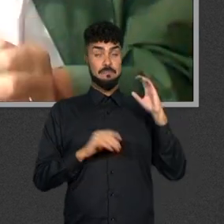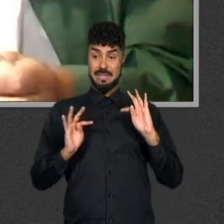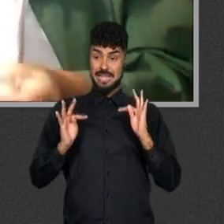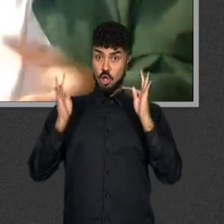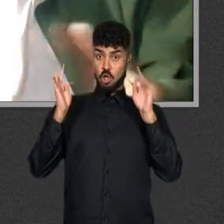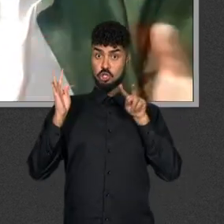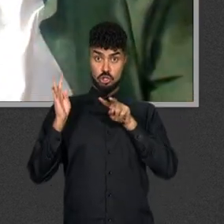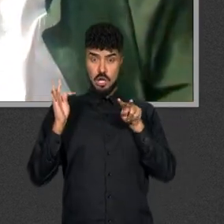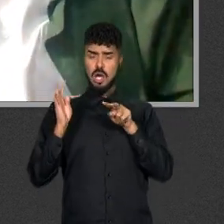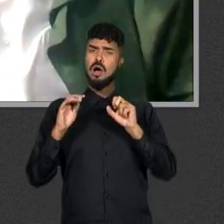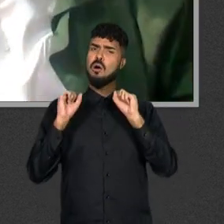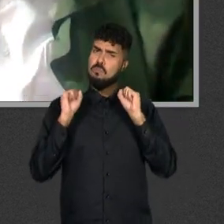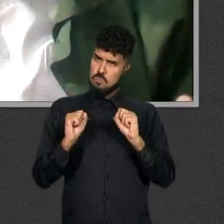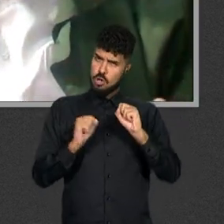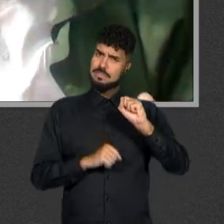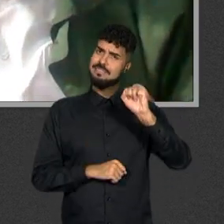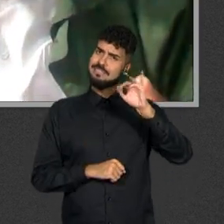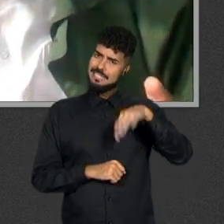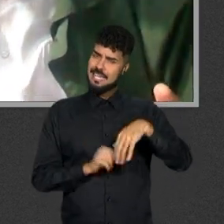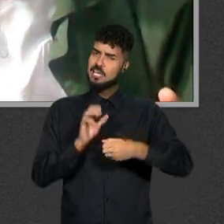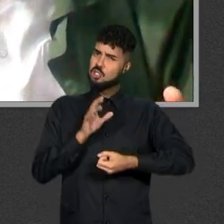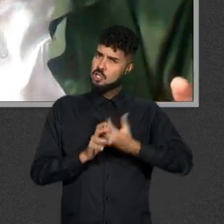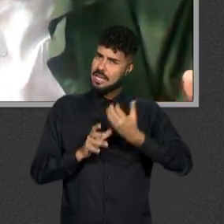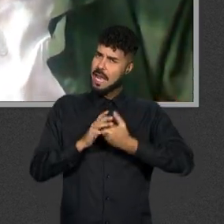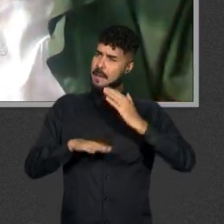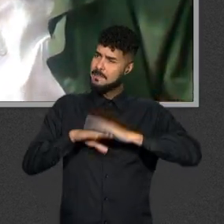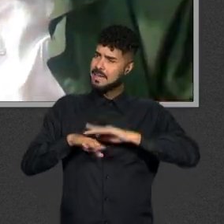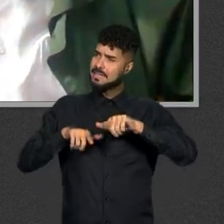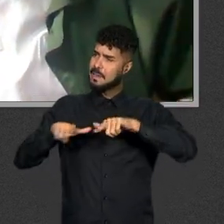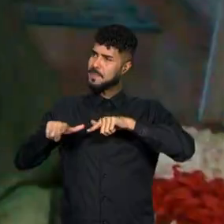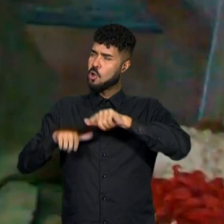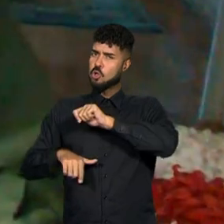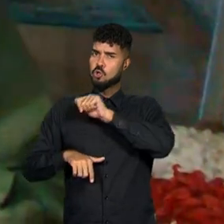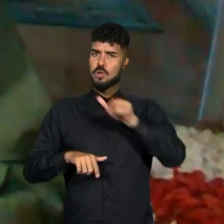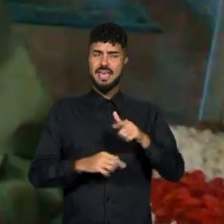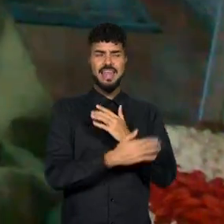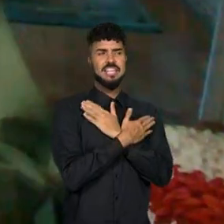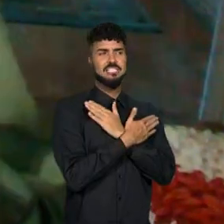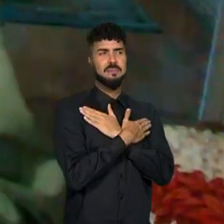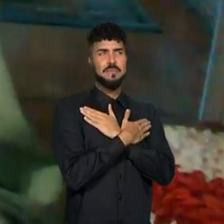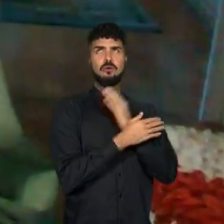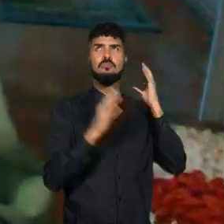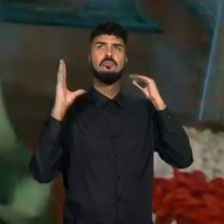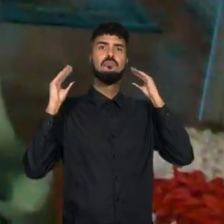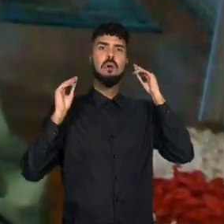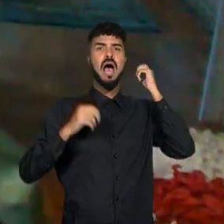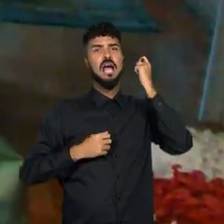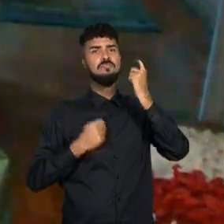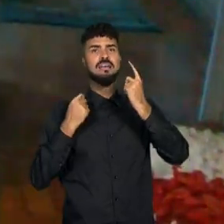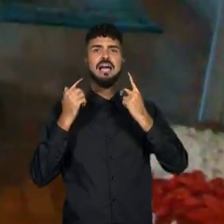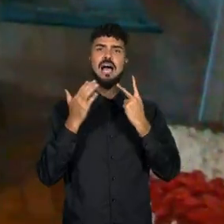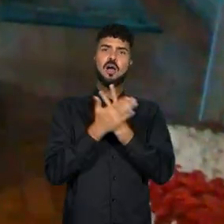sim, gerar muito mais emprego do que o desemprego que, eventualmente,